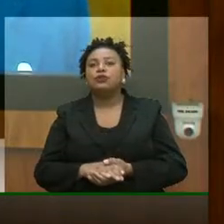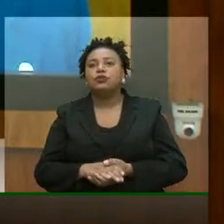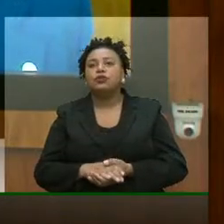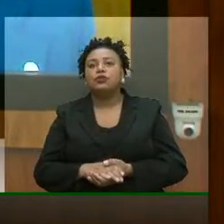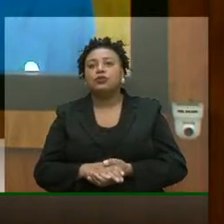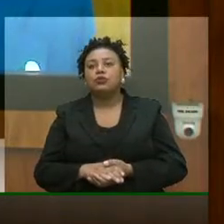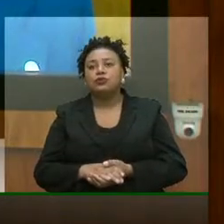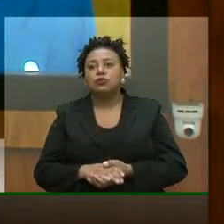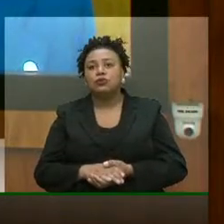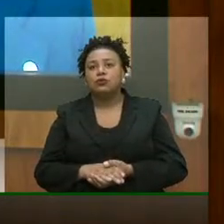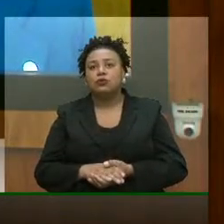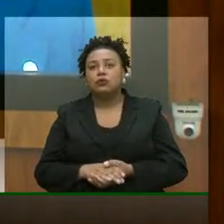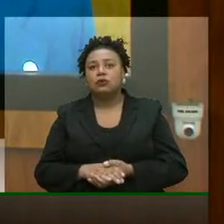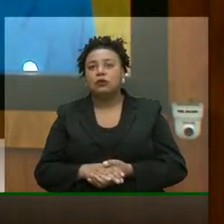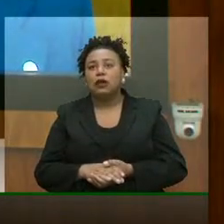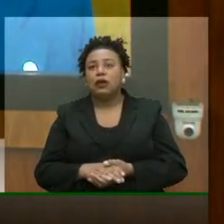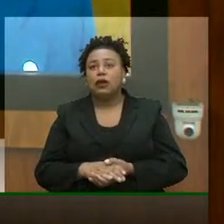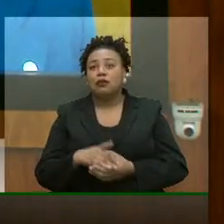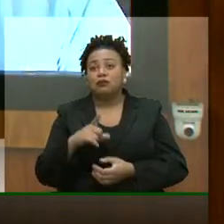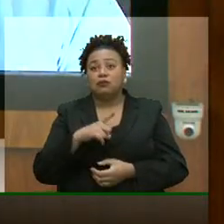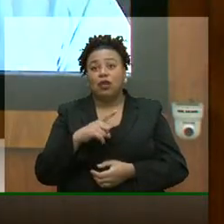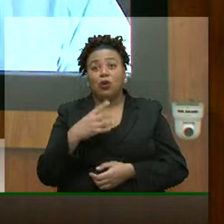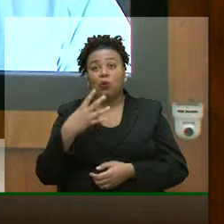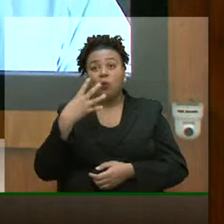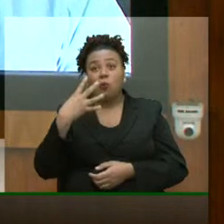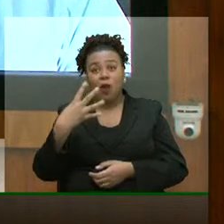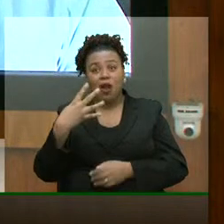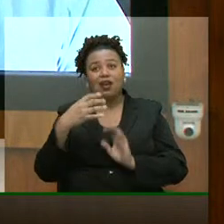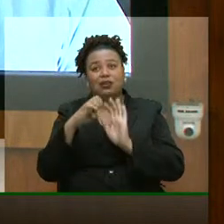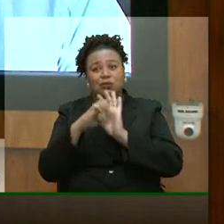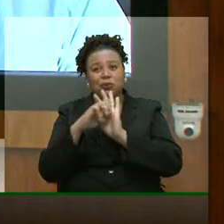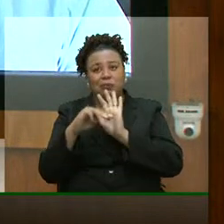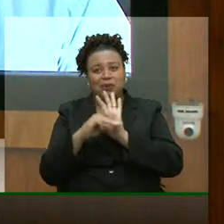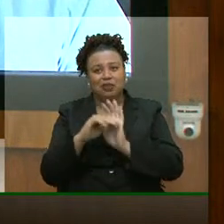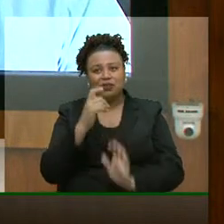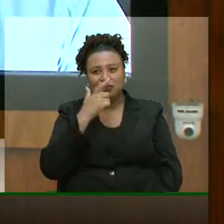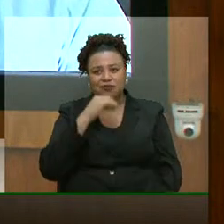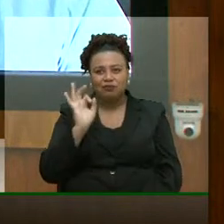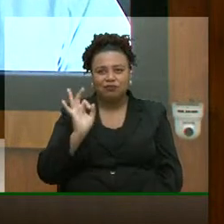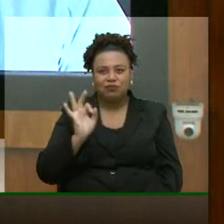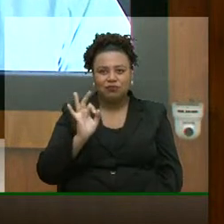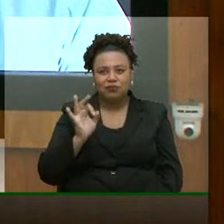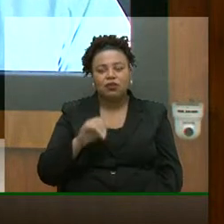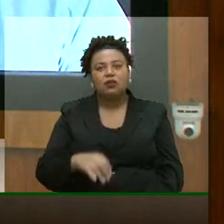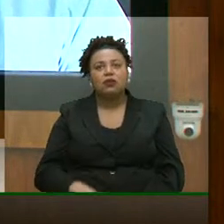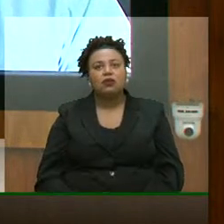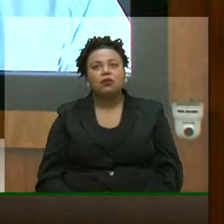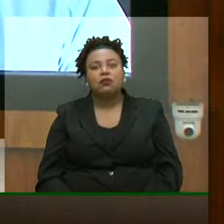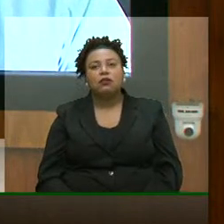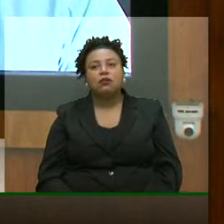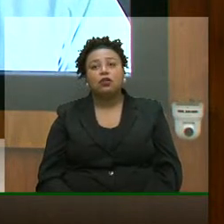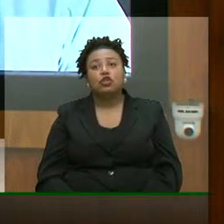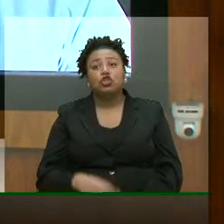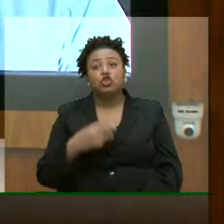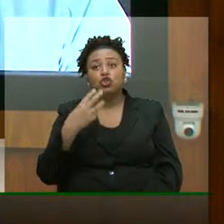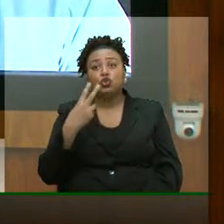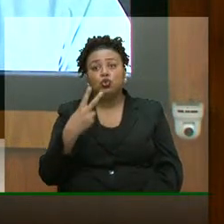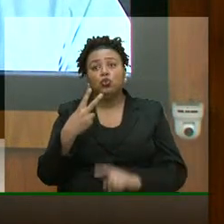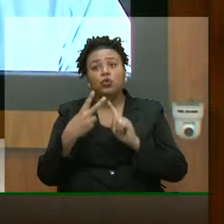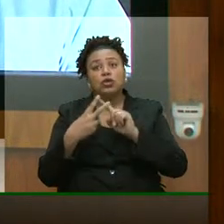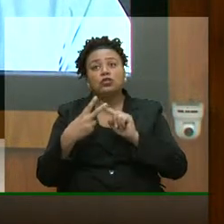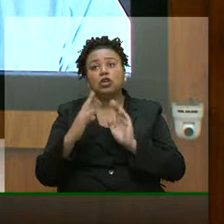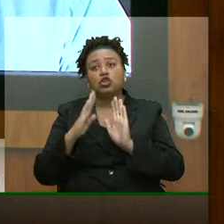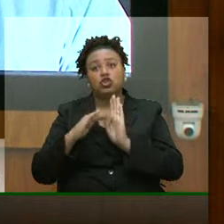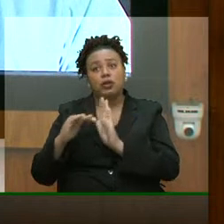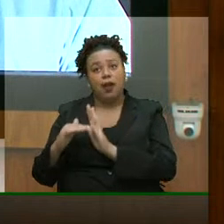Na medida em que as quatro emendas, se não me engano, né, o Melo retirou uma... Não, duas foram retiradas, deputado